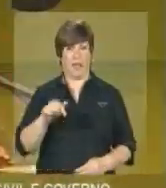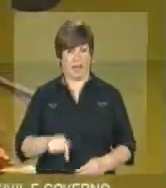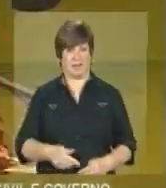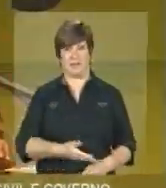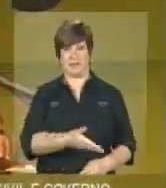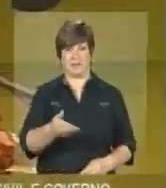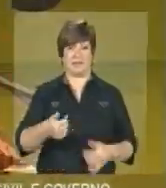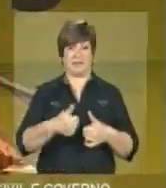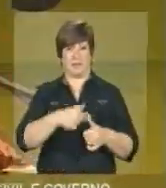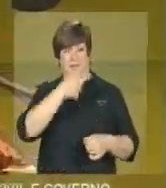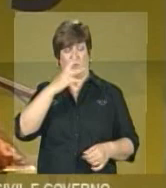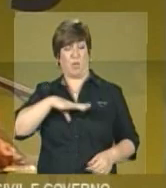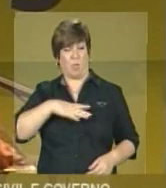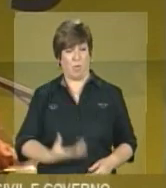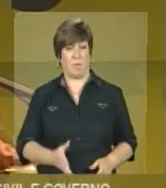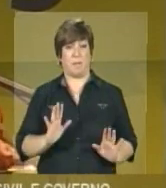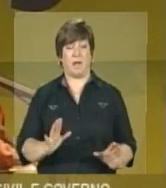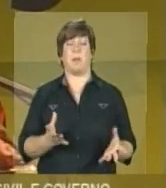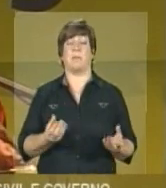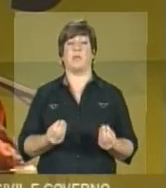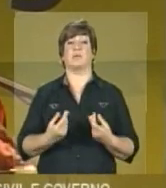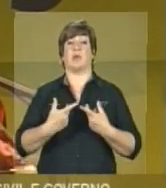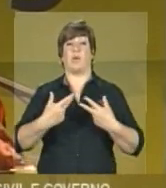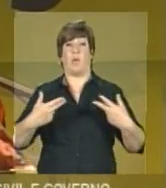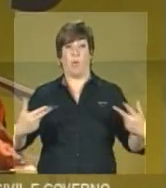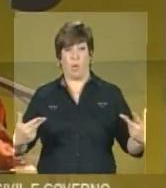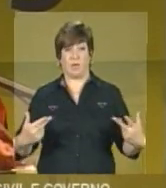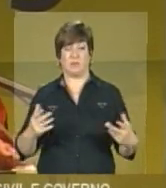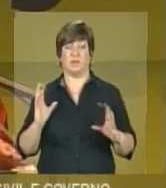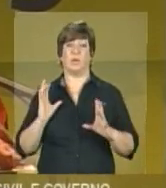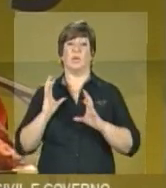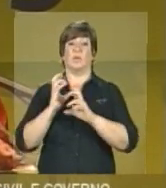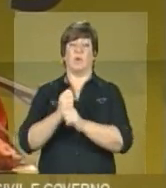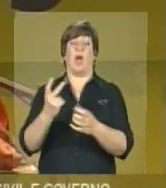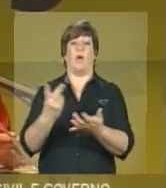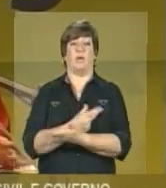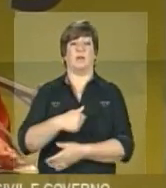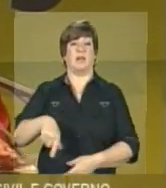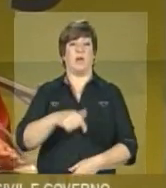Mas muita coisa ocorreu nestes